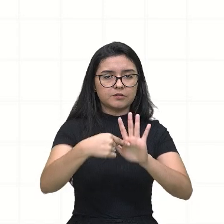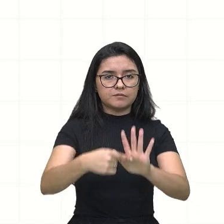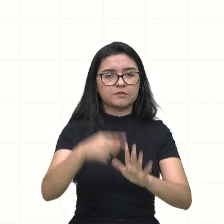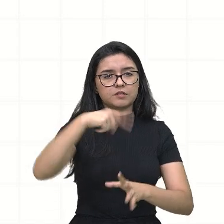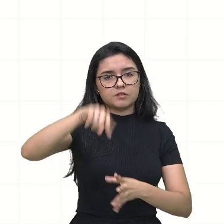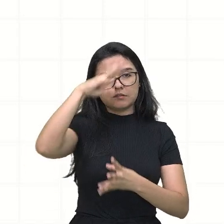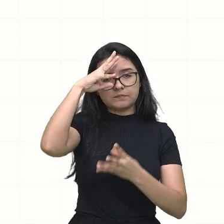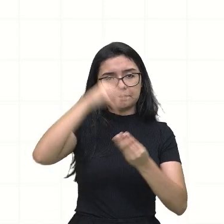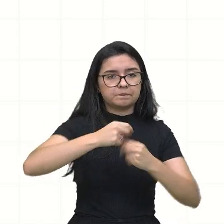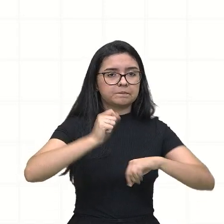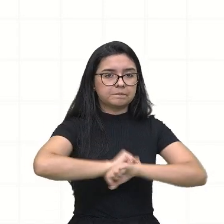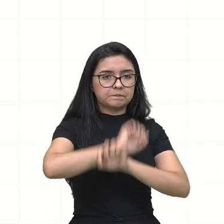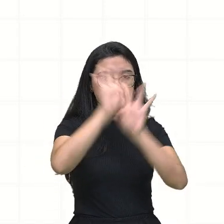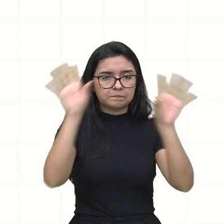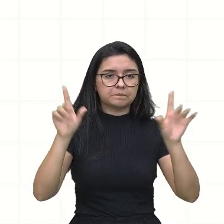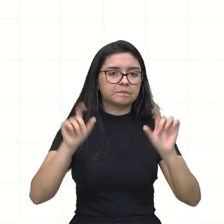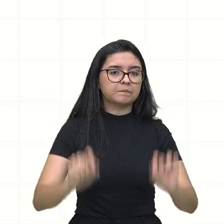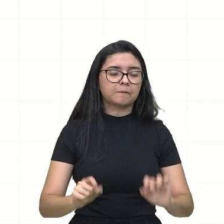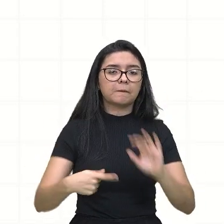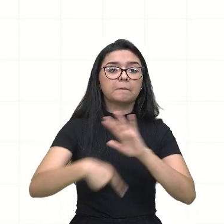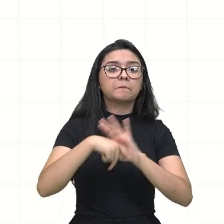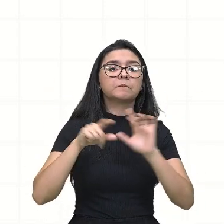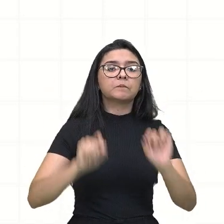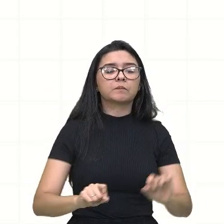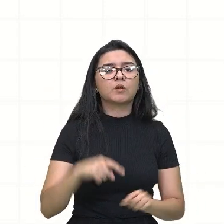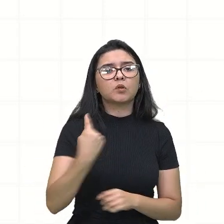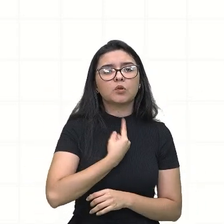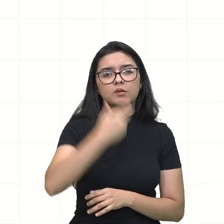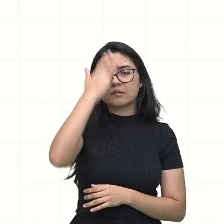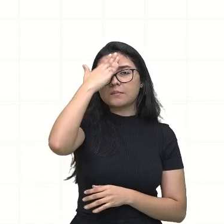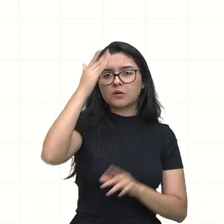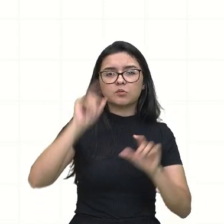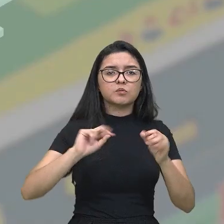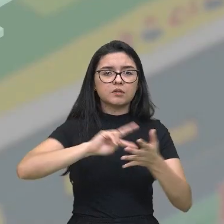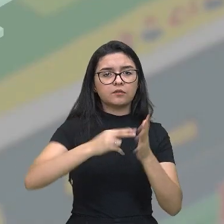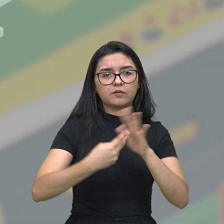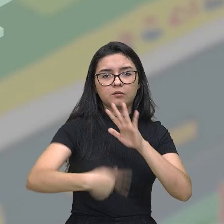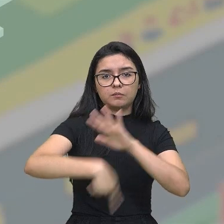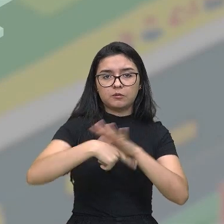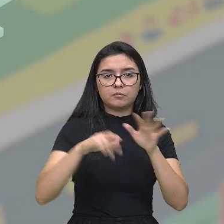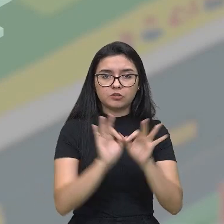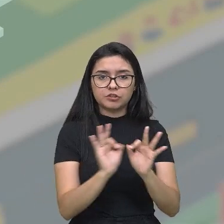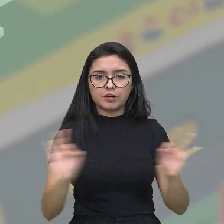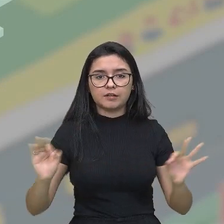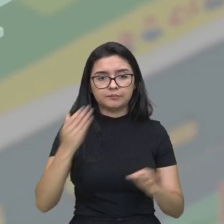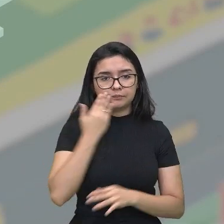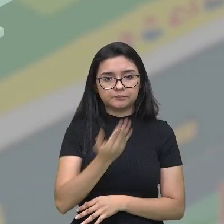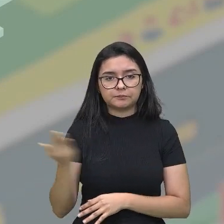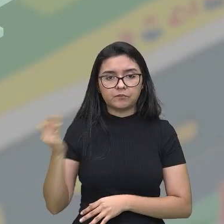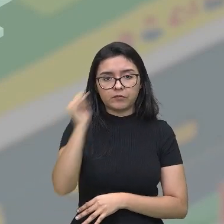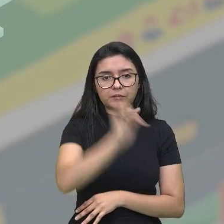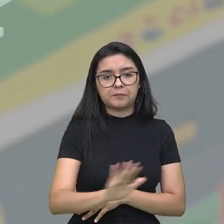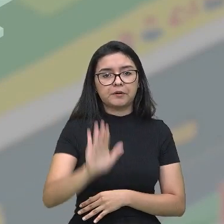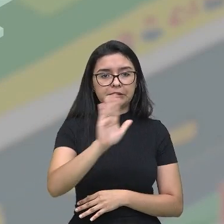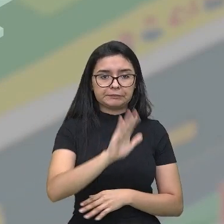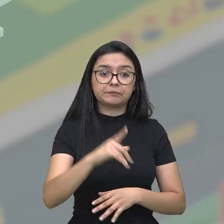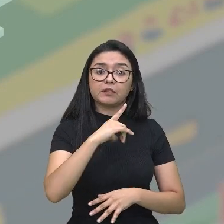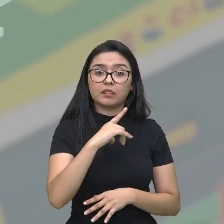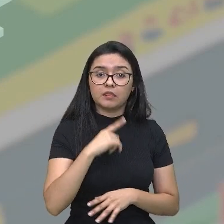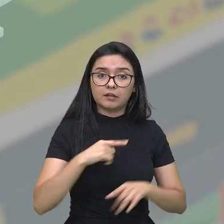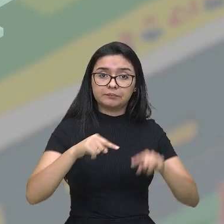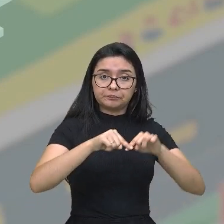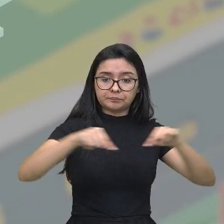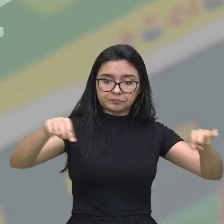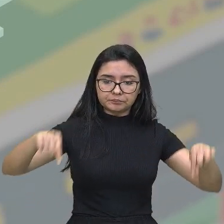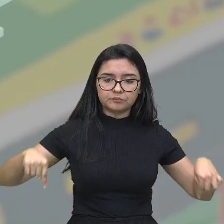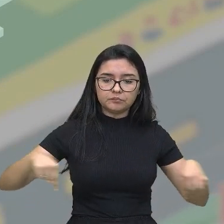para vocês, né, que nos remete à ideia de segmento de reta, tá bom? Vejam só, temos aqui